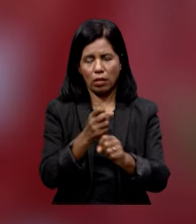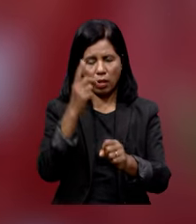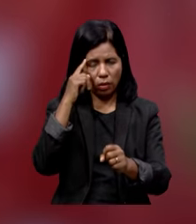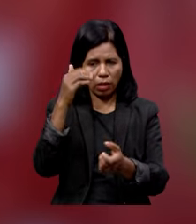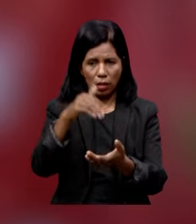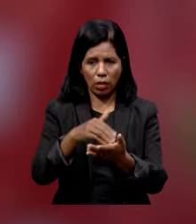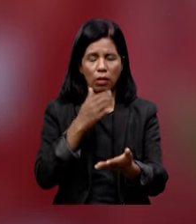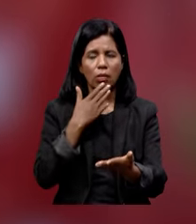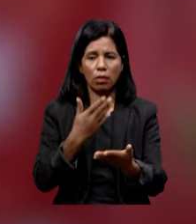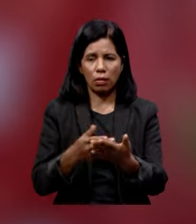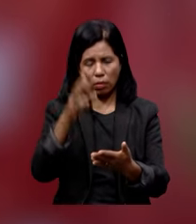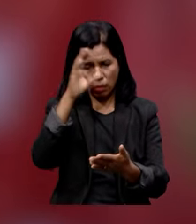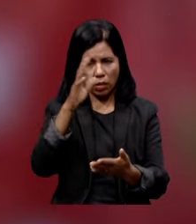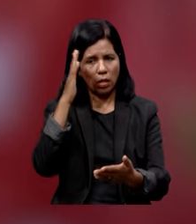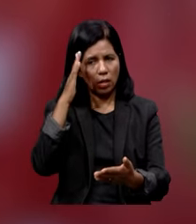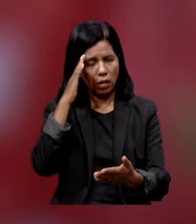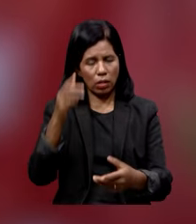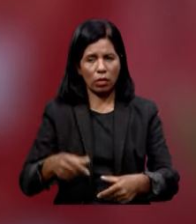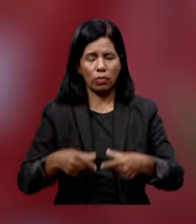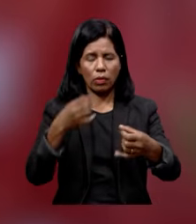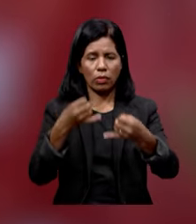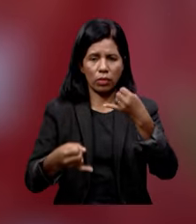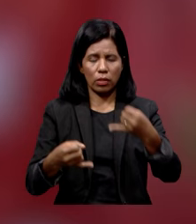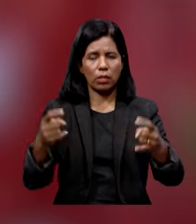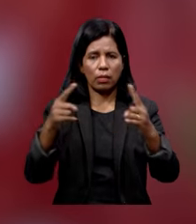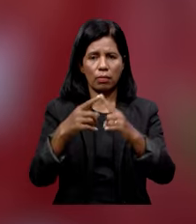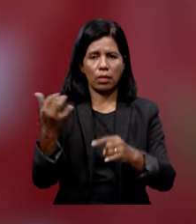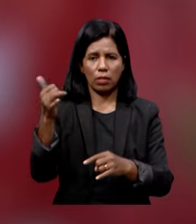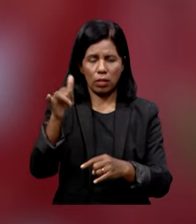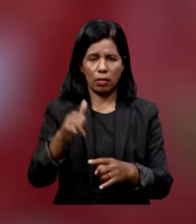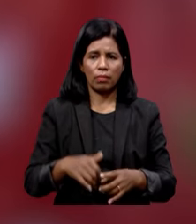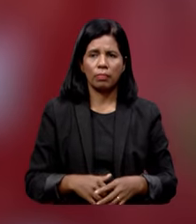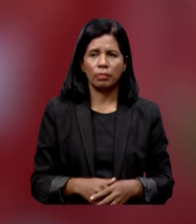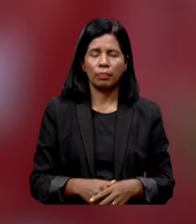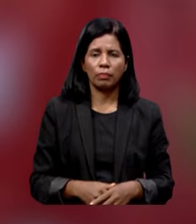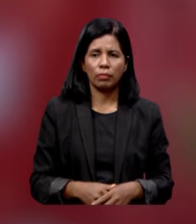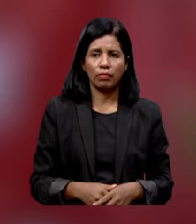de dia, o de Buca Hatene, molofoso justiça Bacira. José Mendes, Jacinto Fuca, GMN.